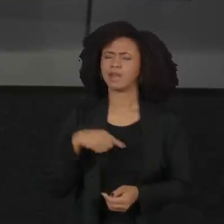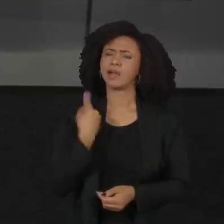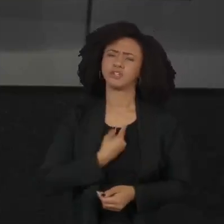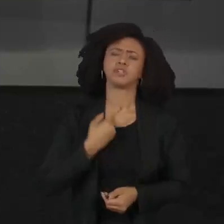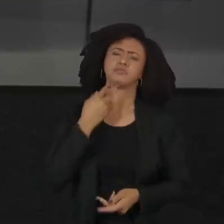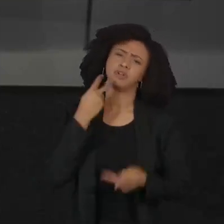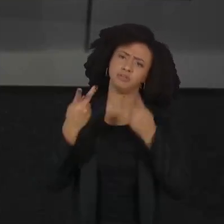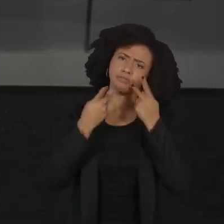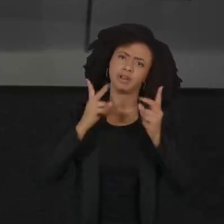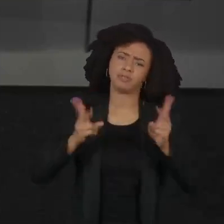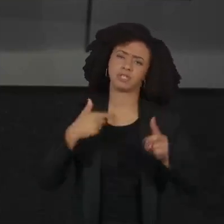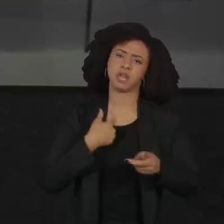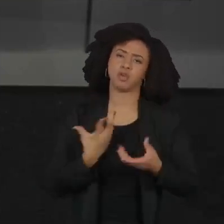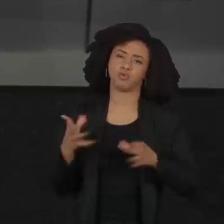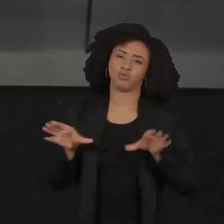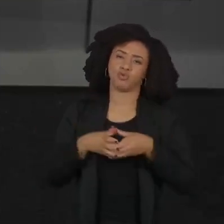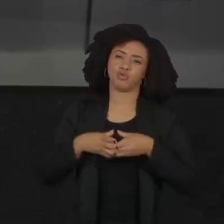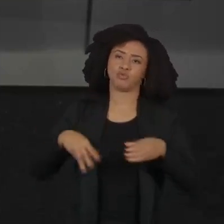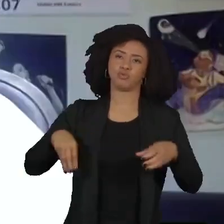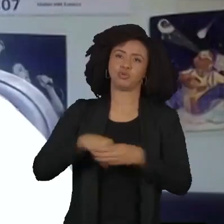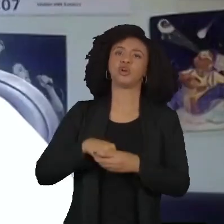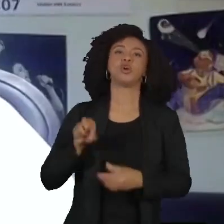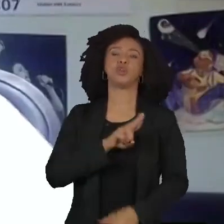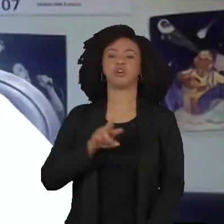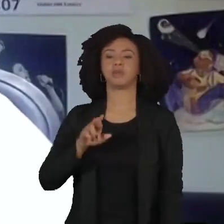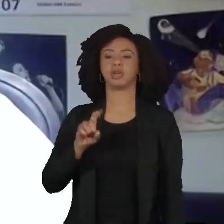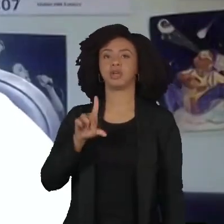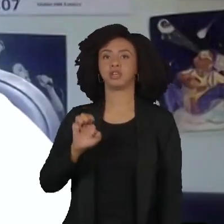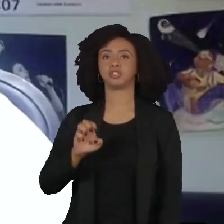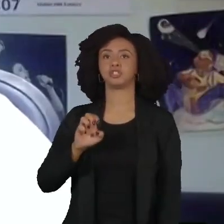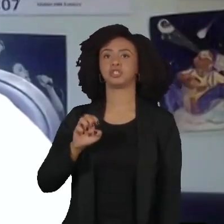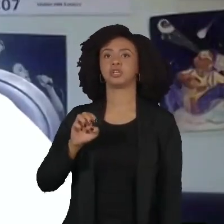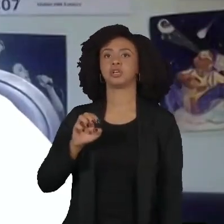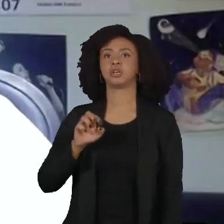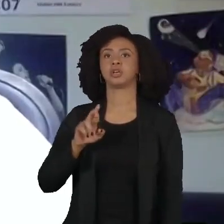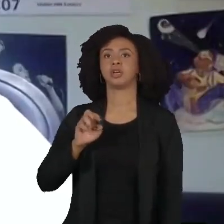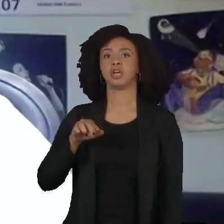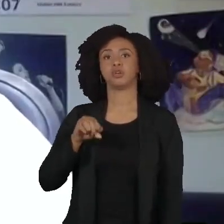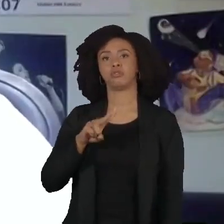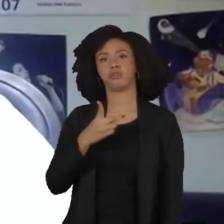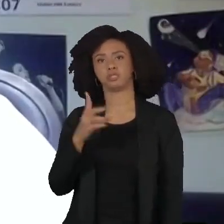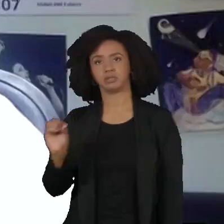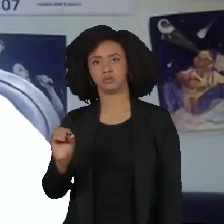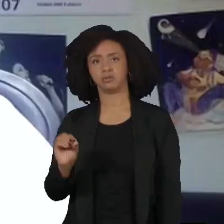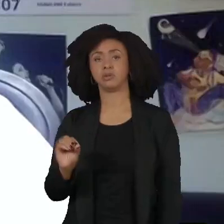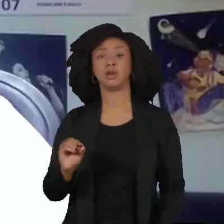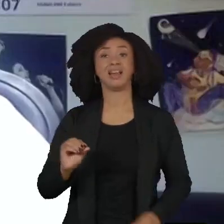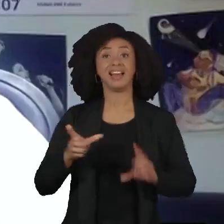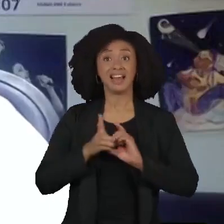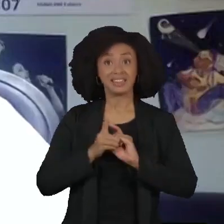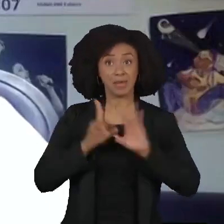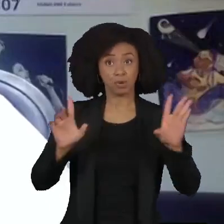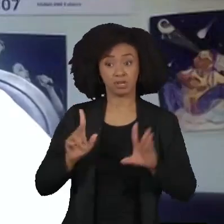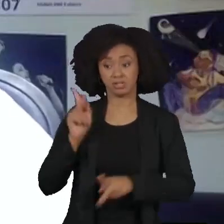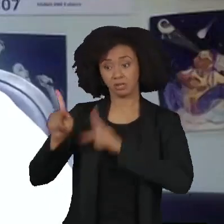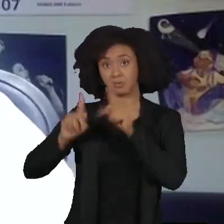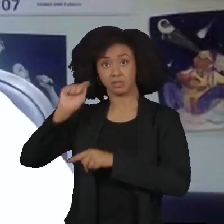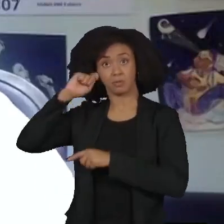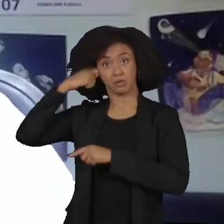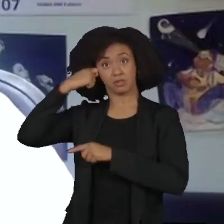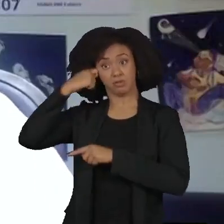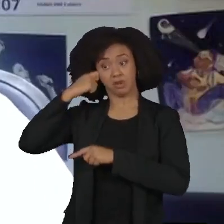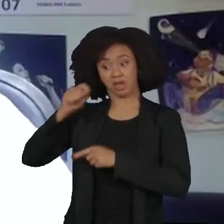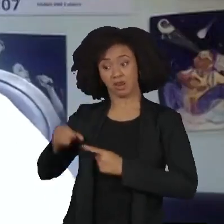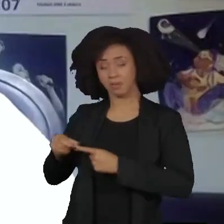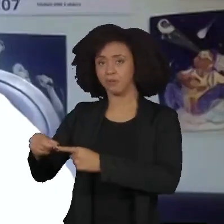faço parte de uma organização chamada Rede Quilombação, a gente fala muito que a democracia ainda não chegou para a população negra da periferia.